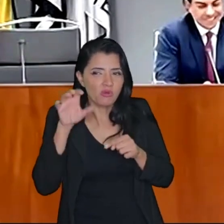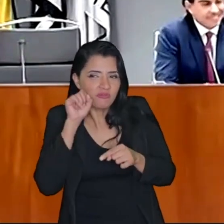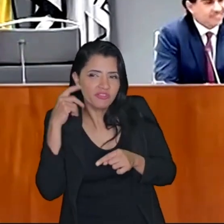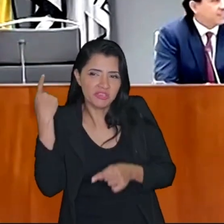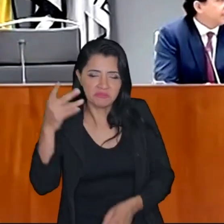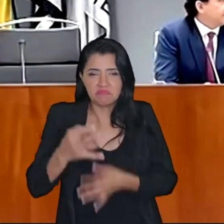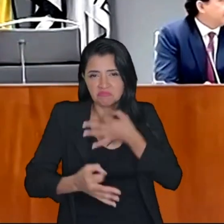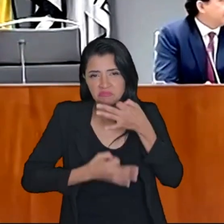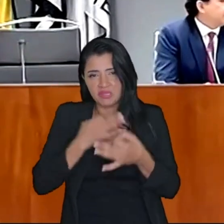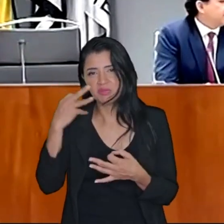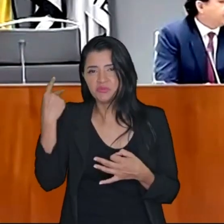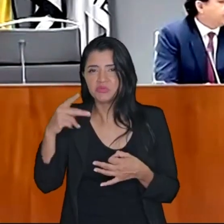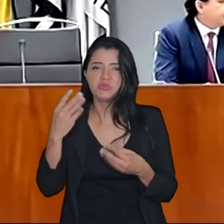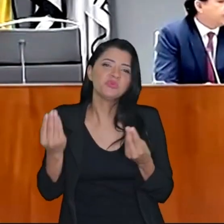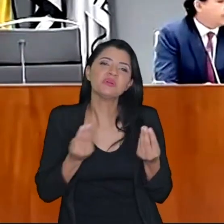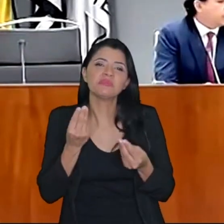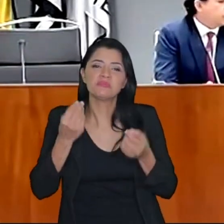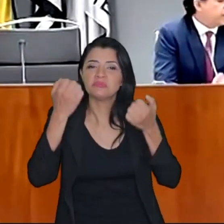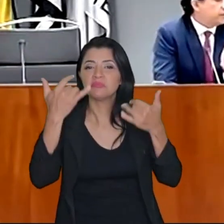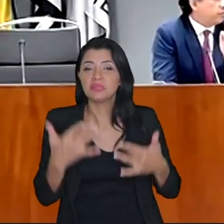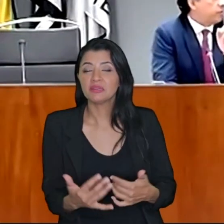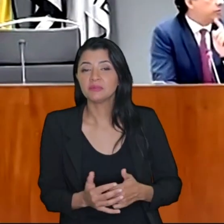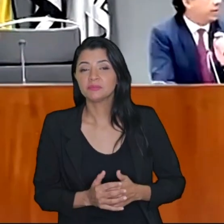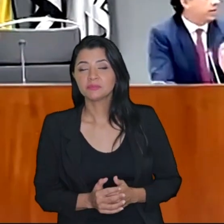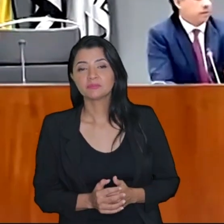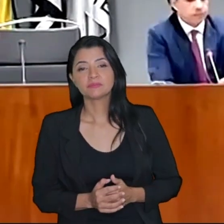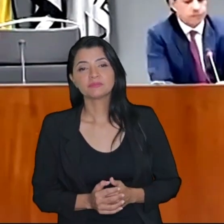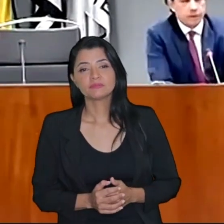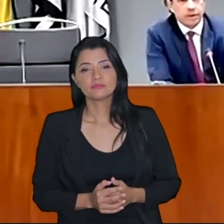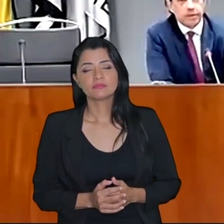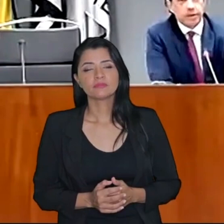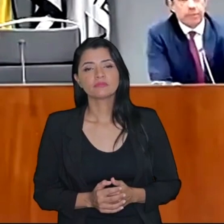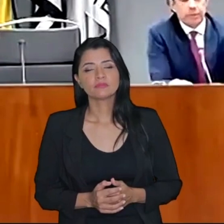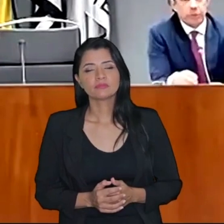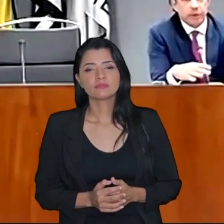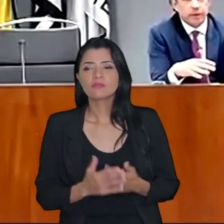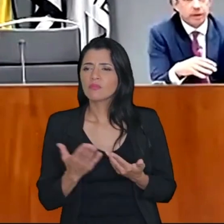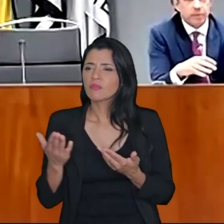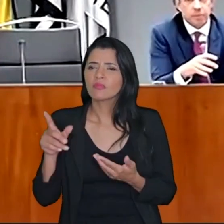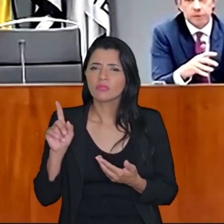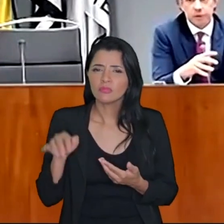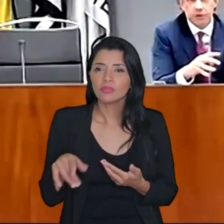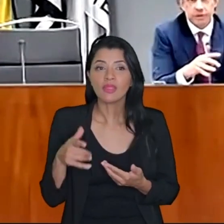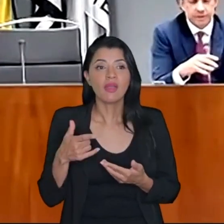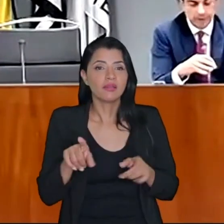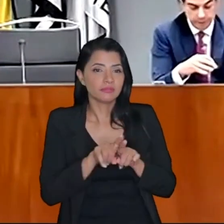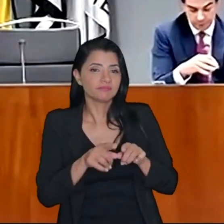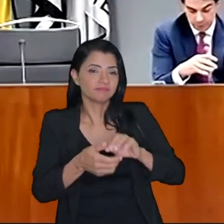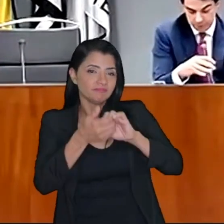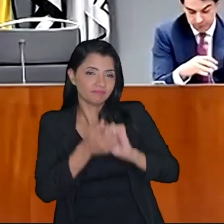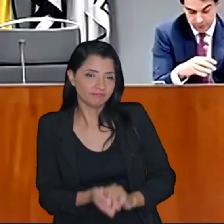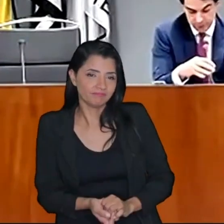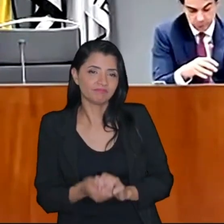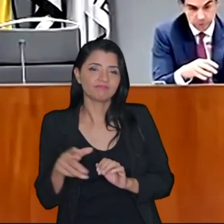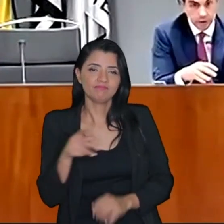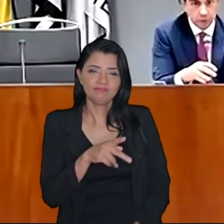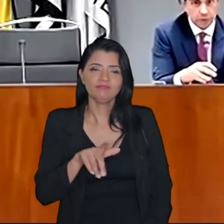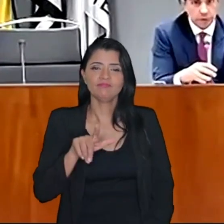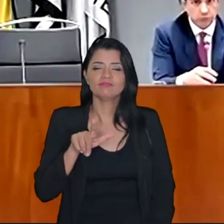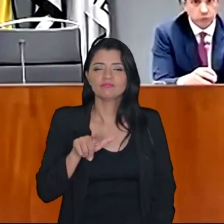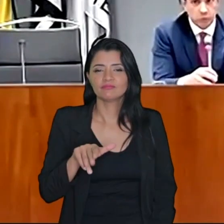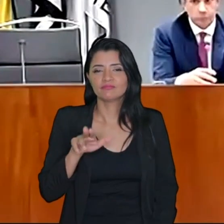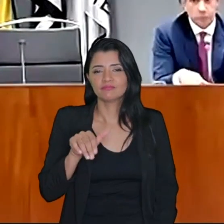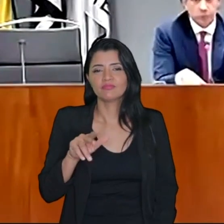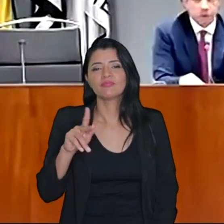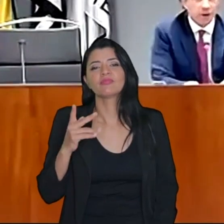que o senhor tinha a dizer. Claro, por favor. Né, para cumprimentar também a professora Luísa Estelita aqui presente, e o desembargador